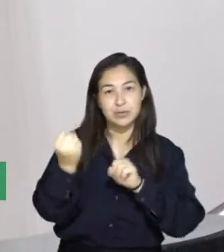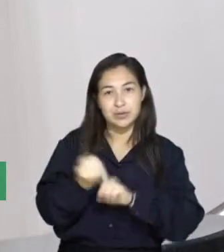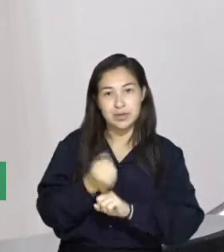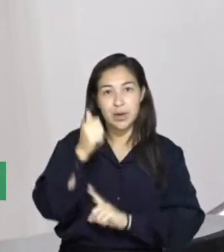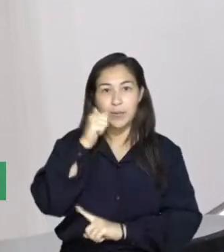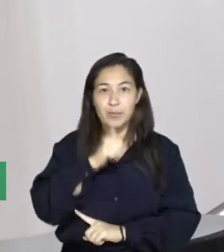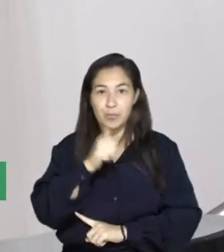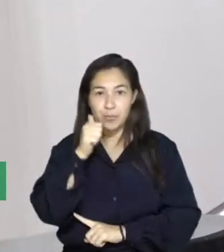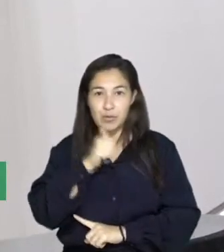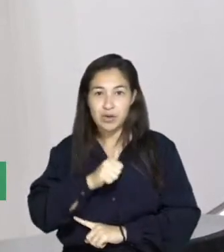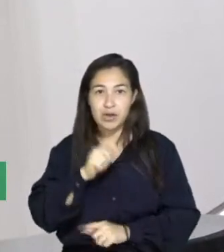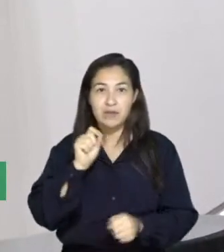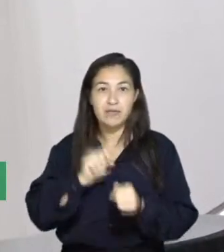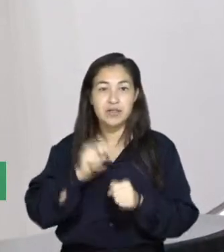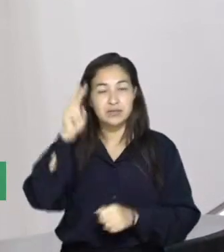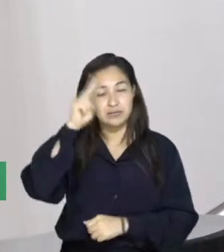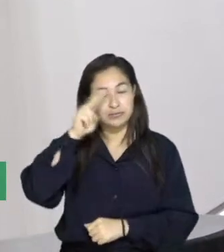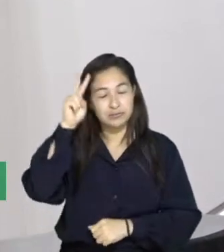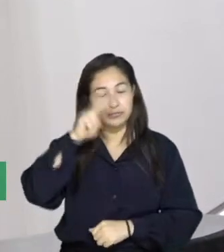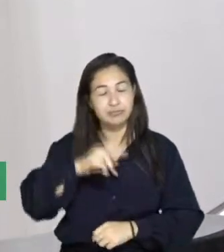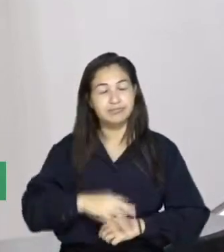e fazendo história. Muito obrigada.